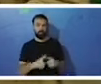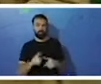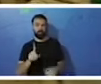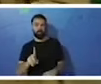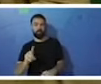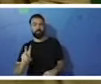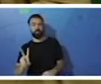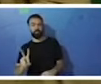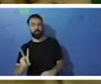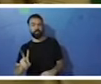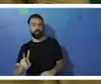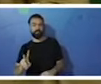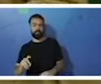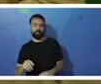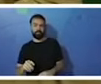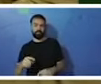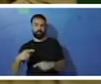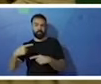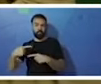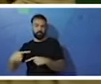12, né?